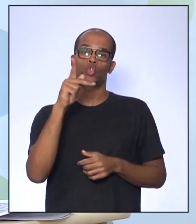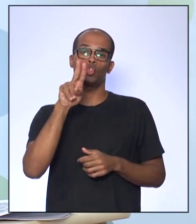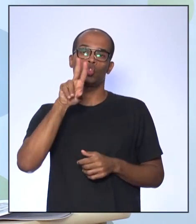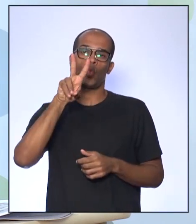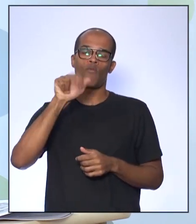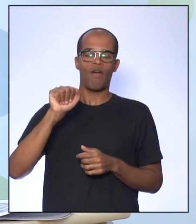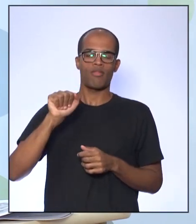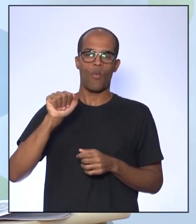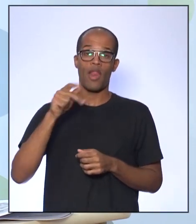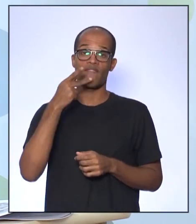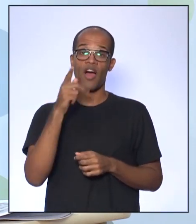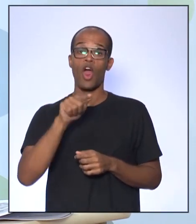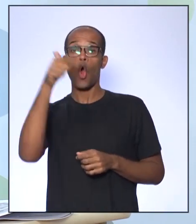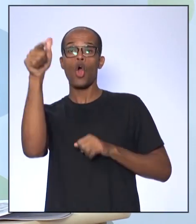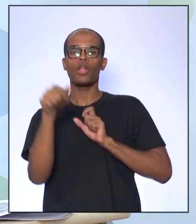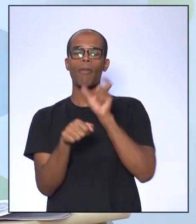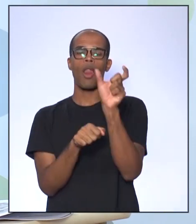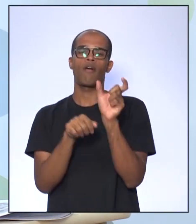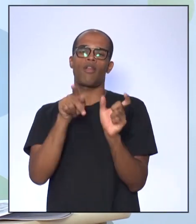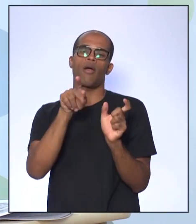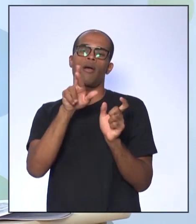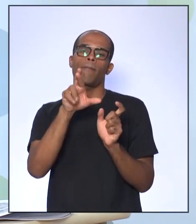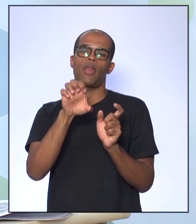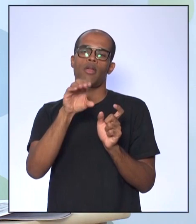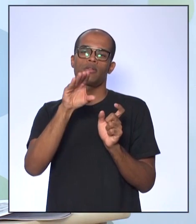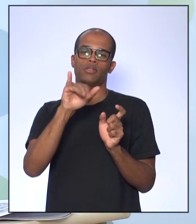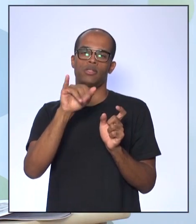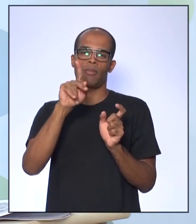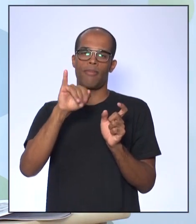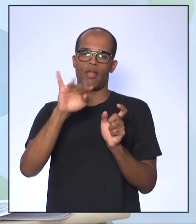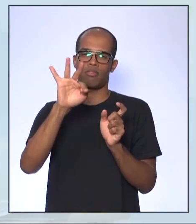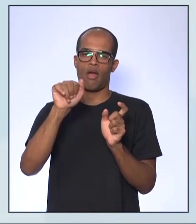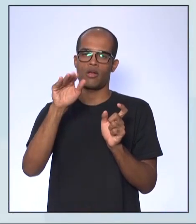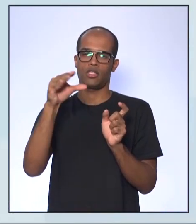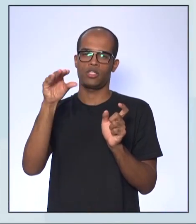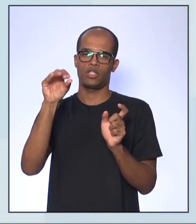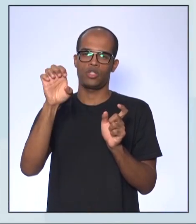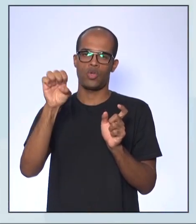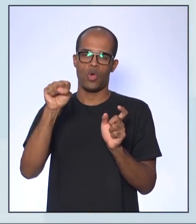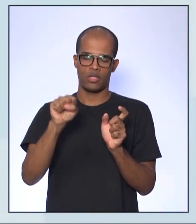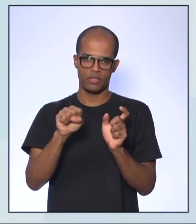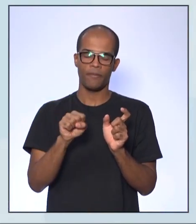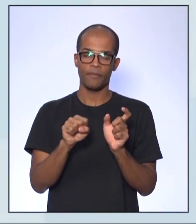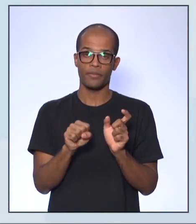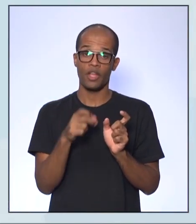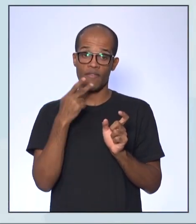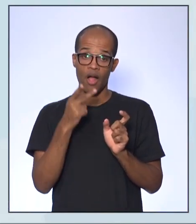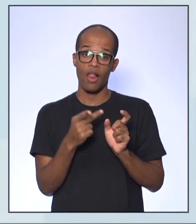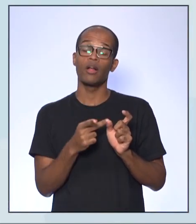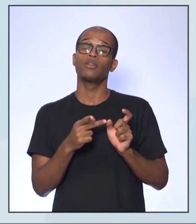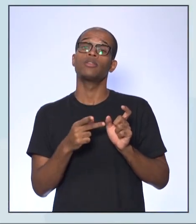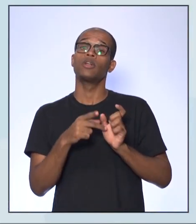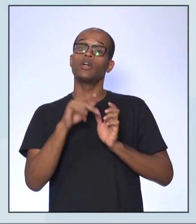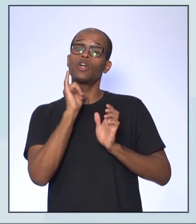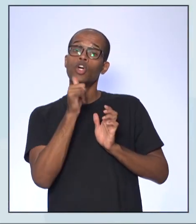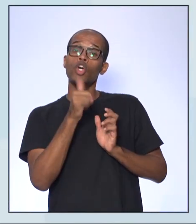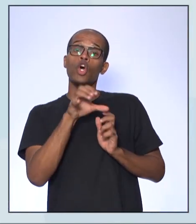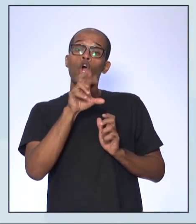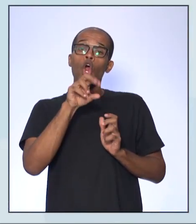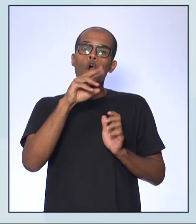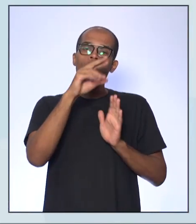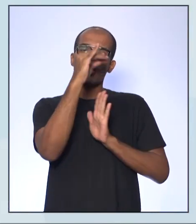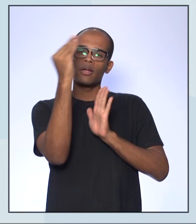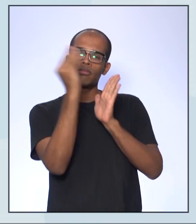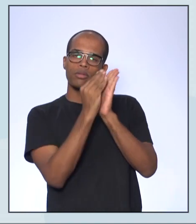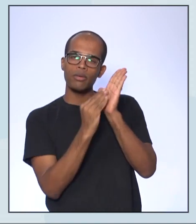precipitações atmosféricas. Então, resumindo, em uma crônica podemos observar quem produziu, qual